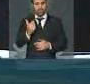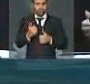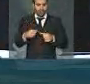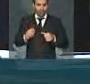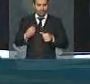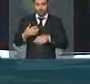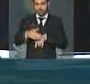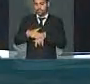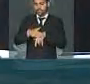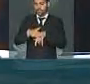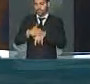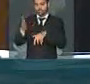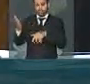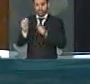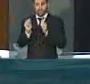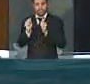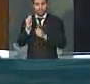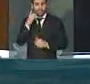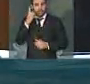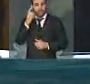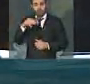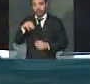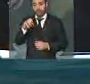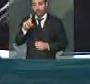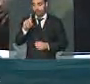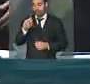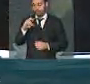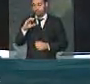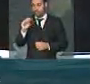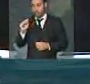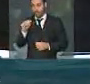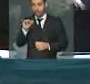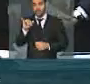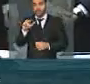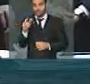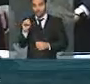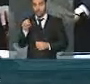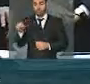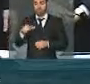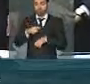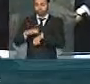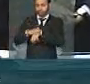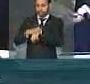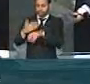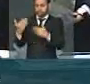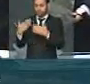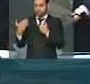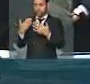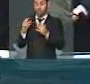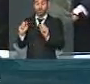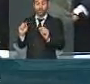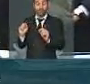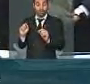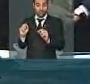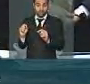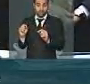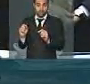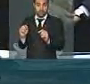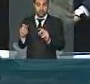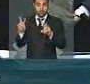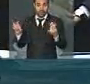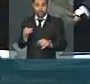rapidamente com o deputado Mendonça Filho no sentido de que, não havendo